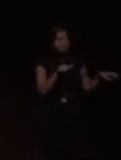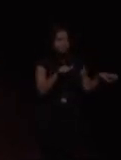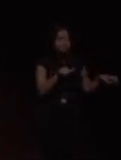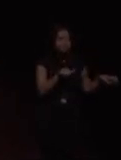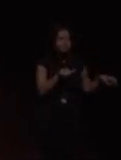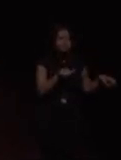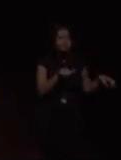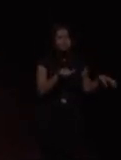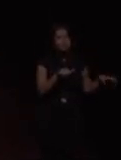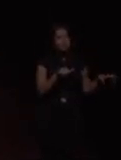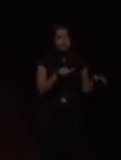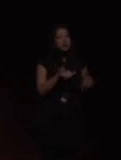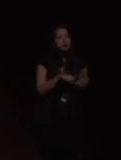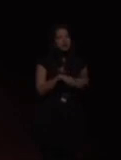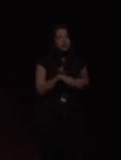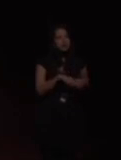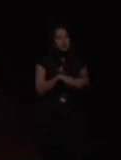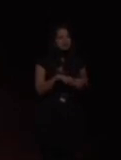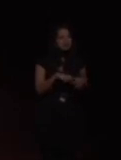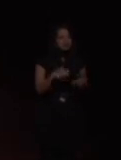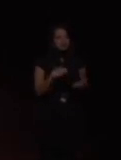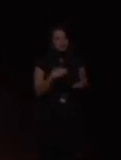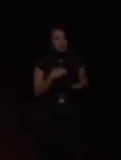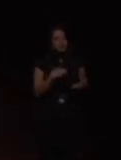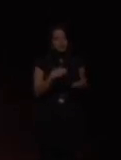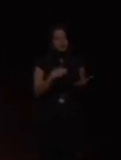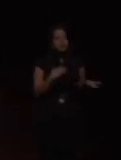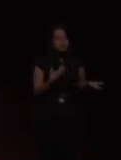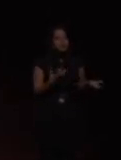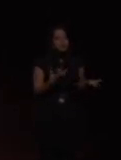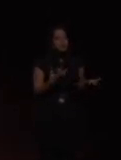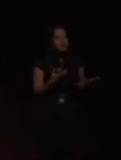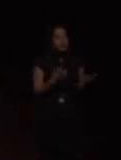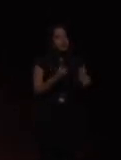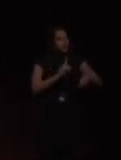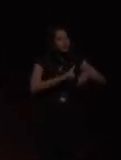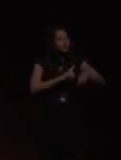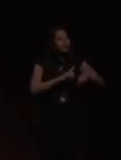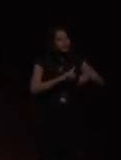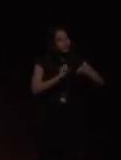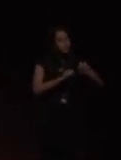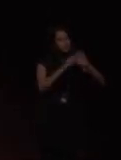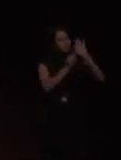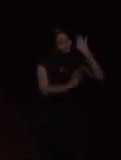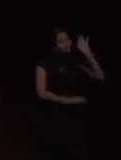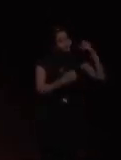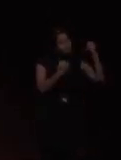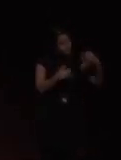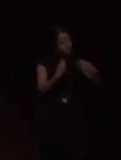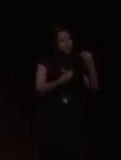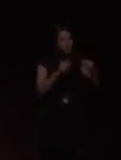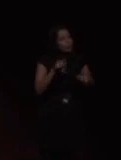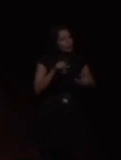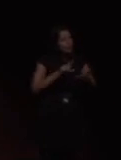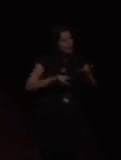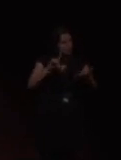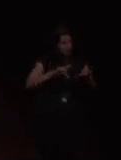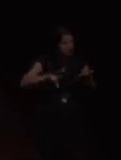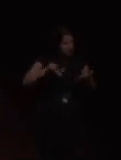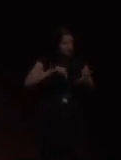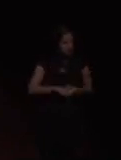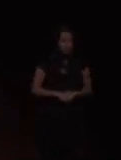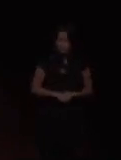de uma forma mais, digamos assim, com mais tempo, esse papel da literatura.